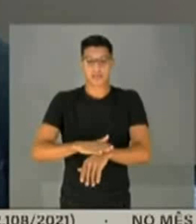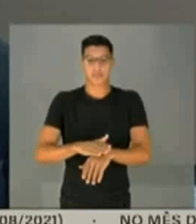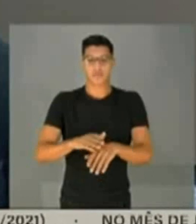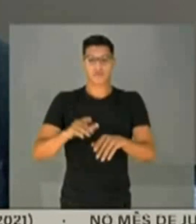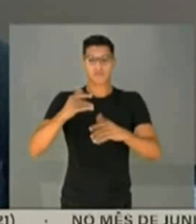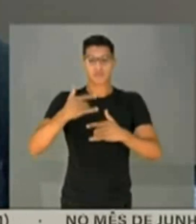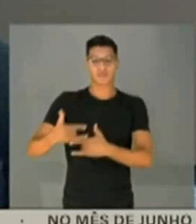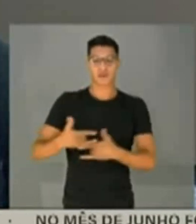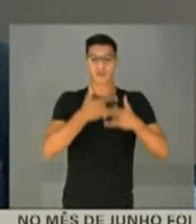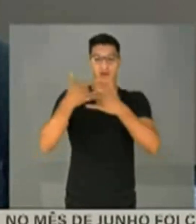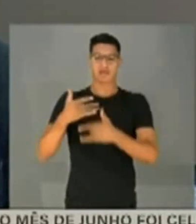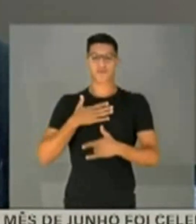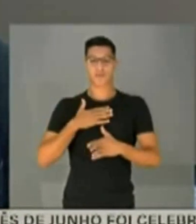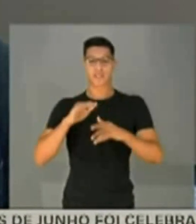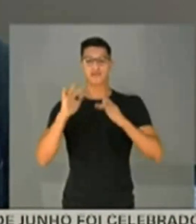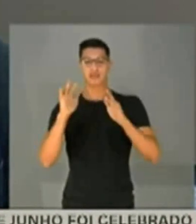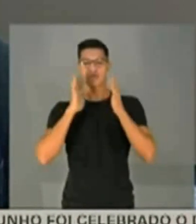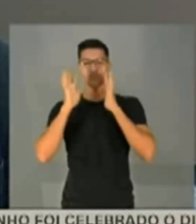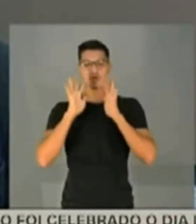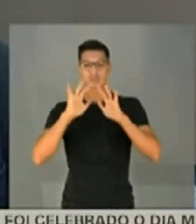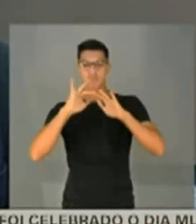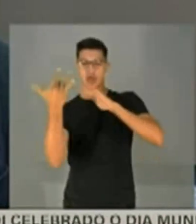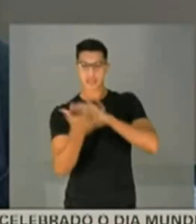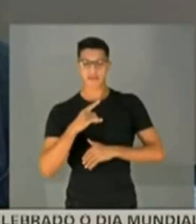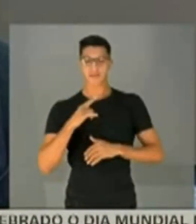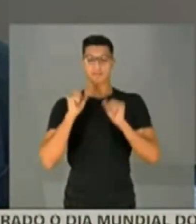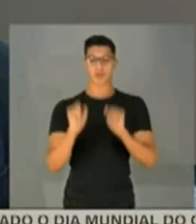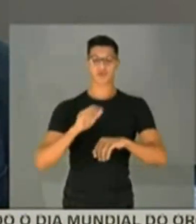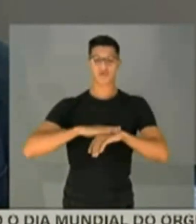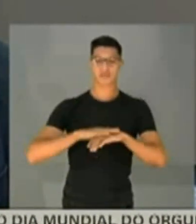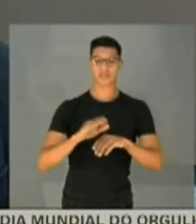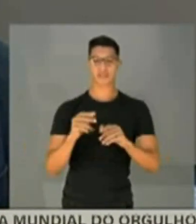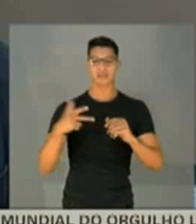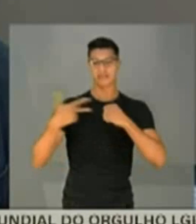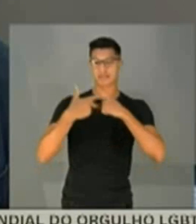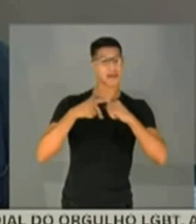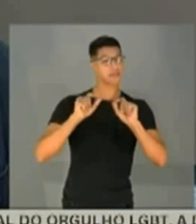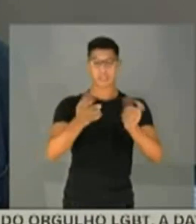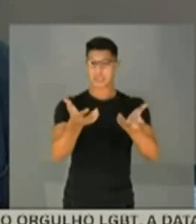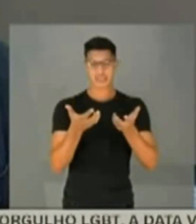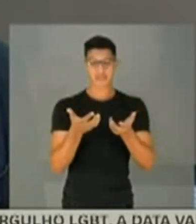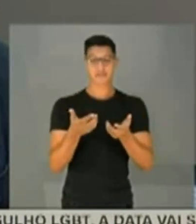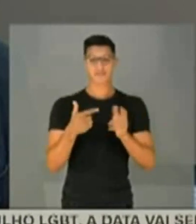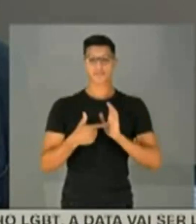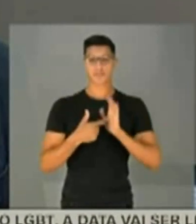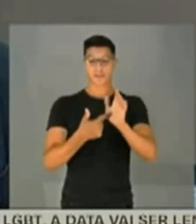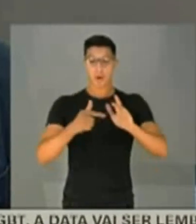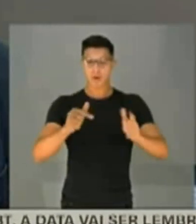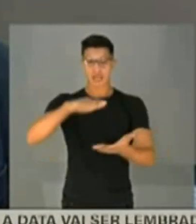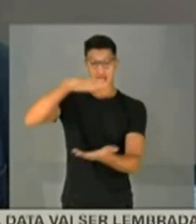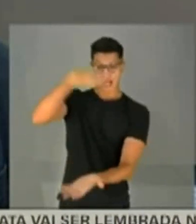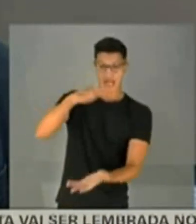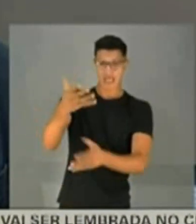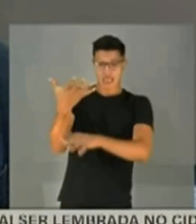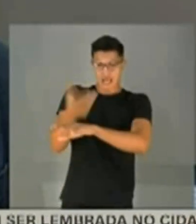faz uma live comigo, faz um FaceTime, ele pode fazer, meu irmão, Skype, o que ele quiser. Ele mostra a carga, ou se